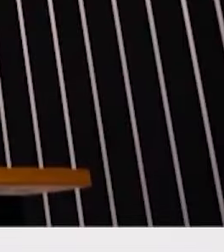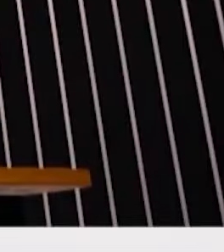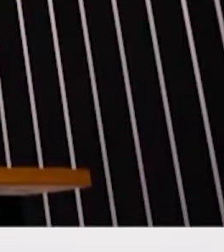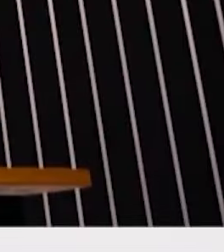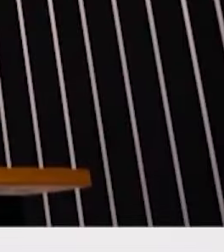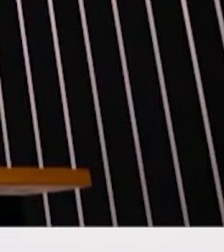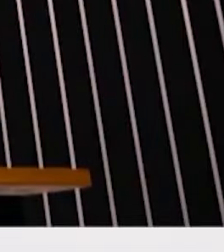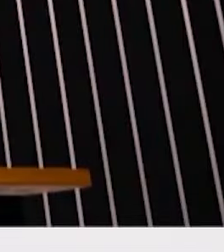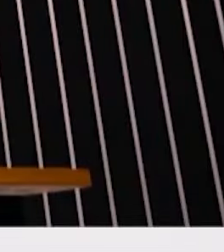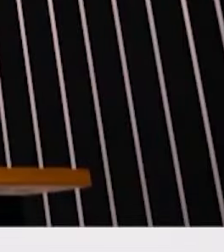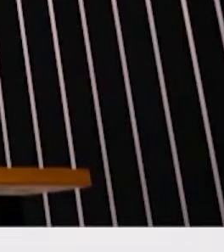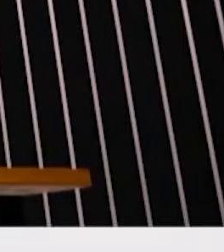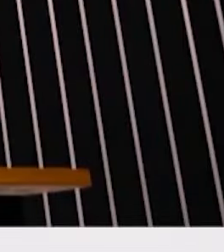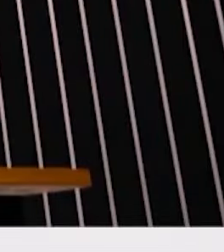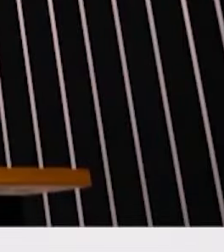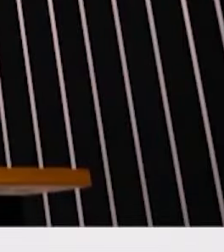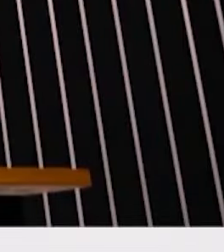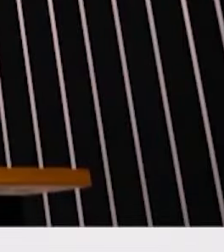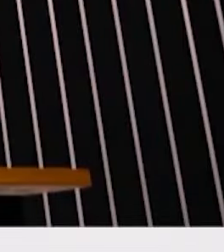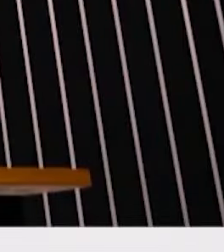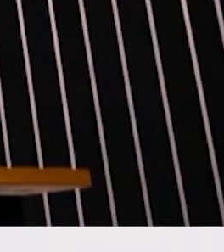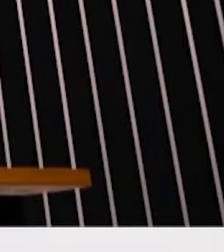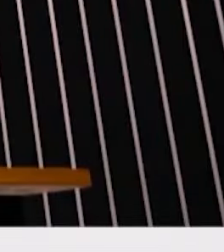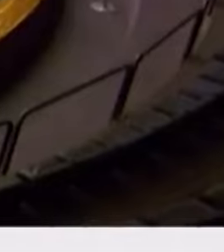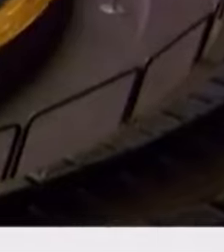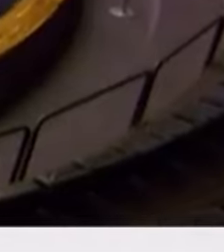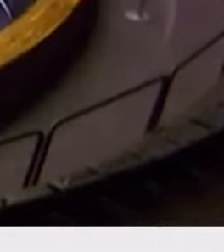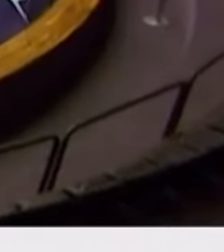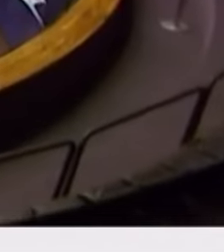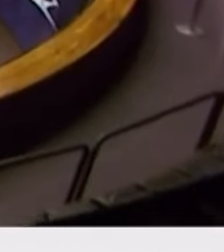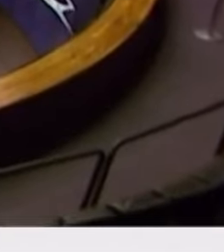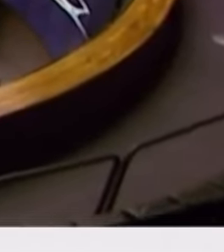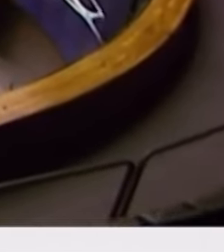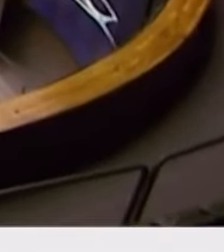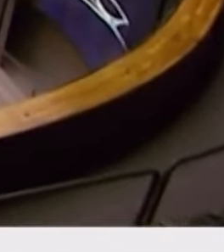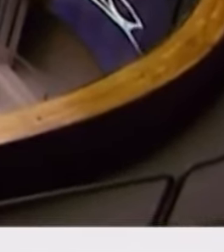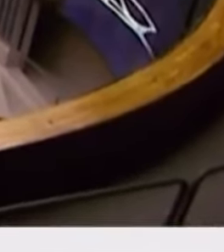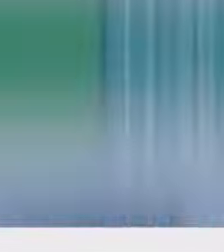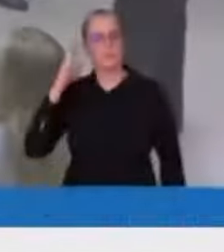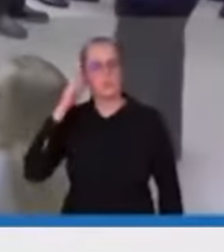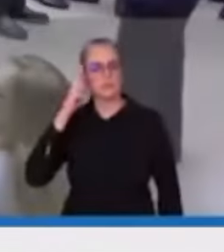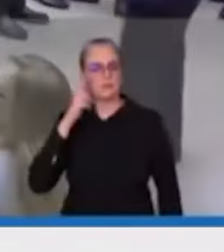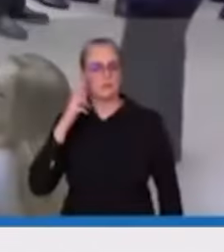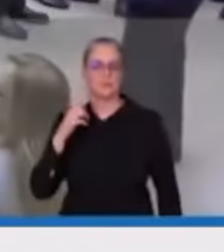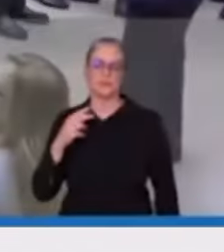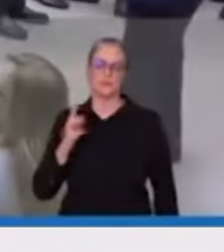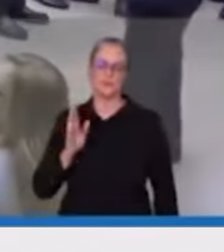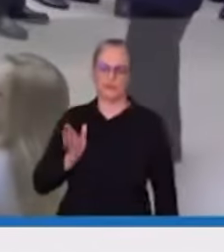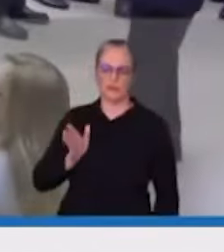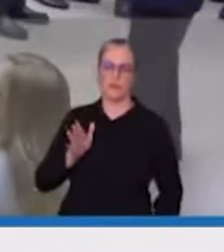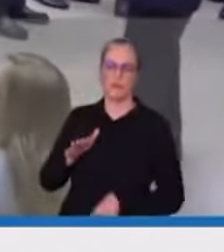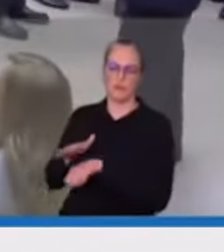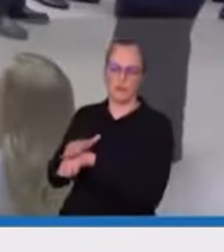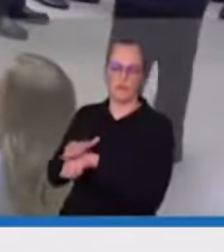uma disputa. Antes disso, estão tentando um apoio do presidente Arthur Lira, que conseguiu se reeleger